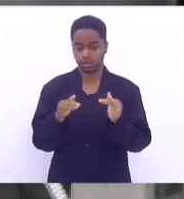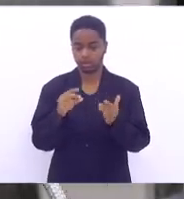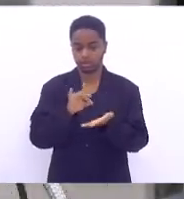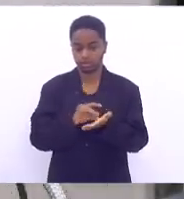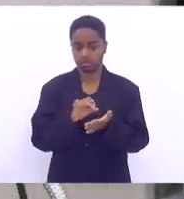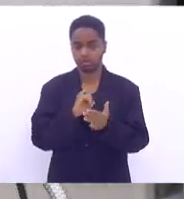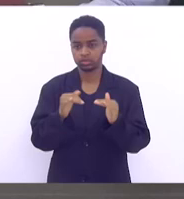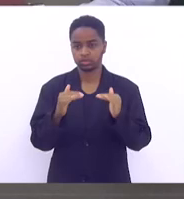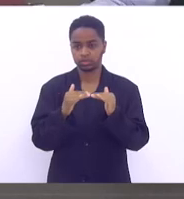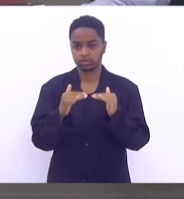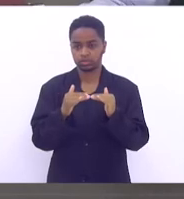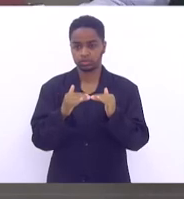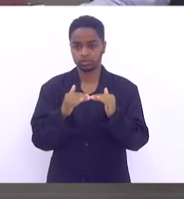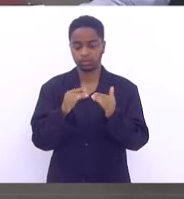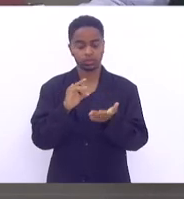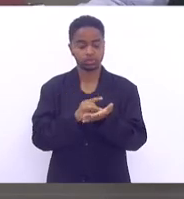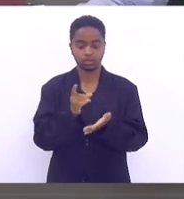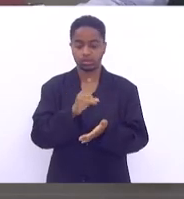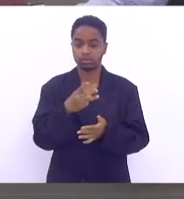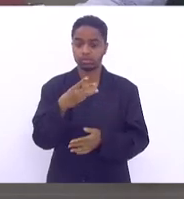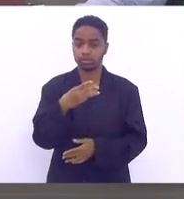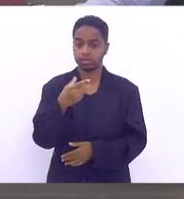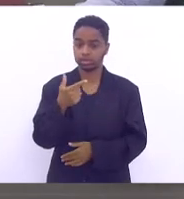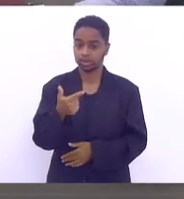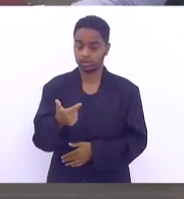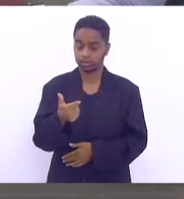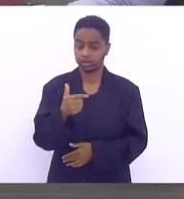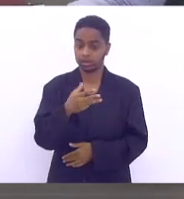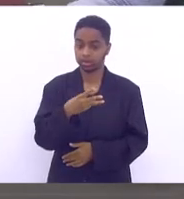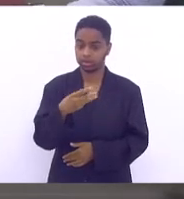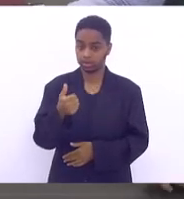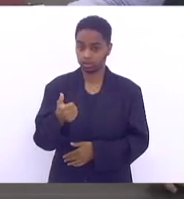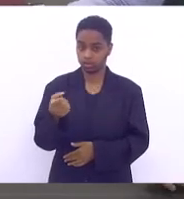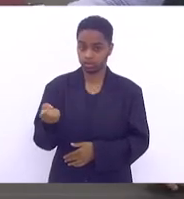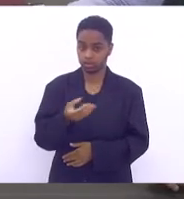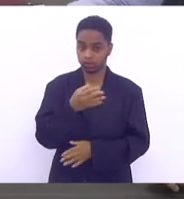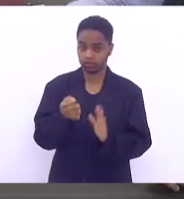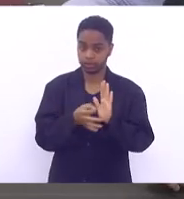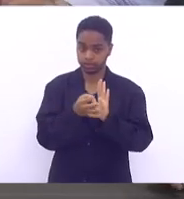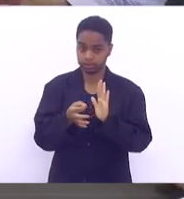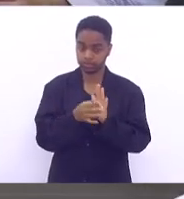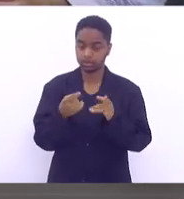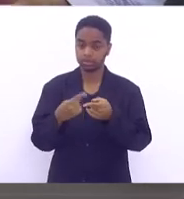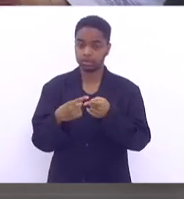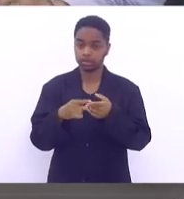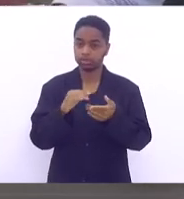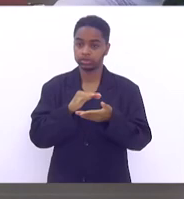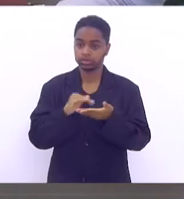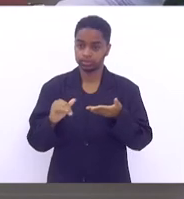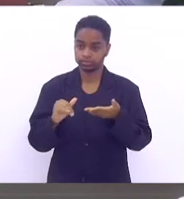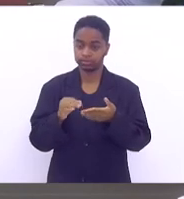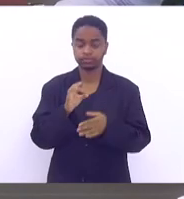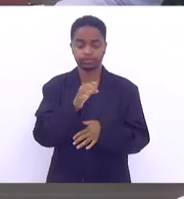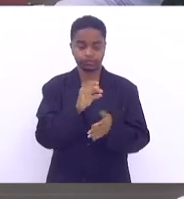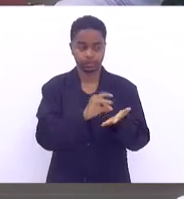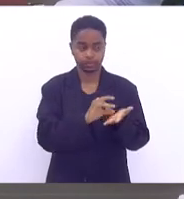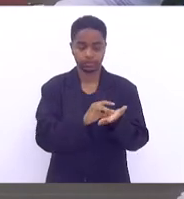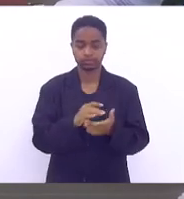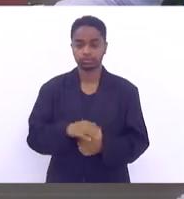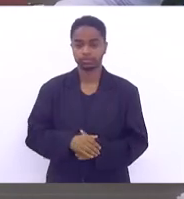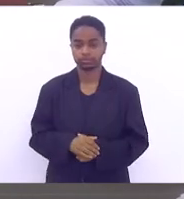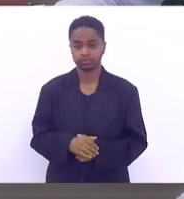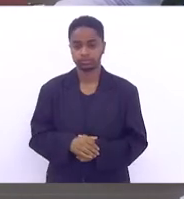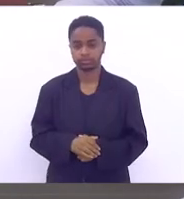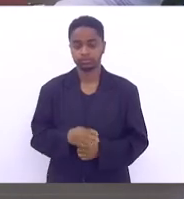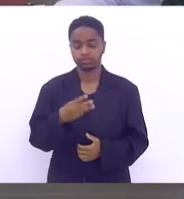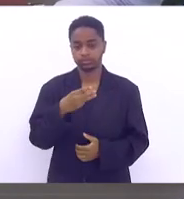aprovam, permanecem como estão. No 31, é o seu novo parecer, lembra? A gente retirou a anexação. Verdade.